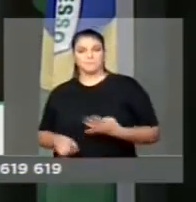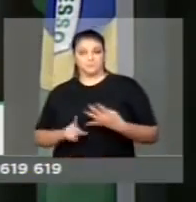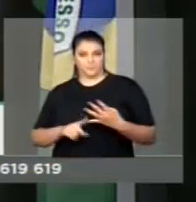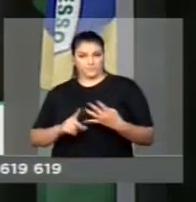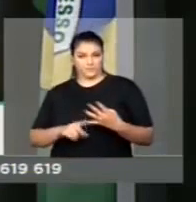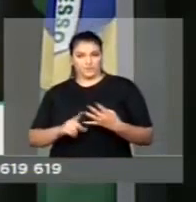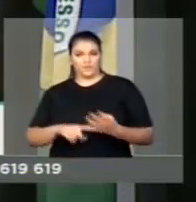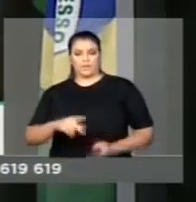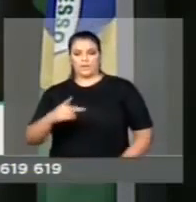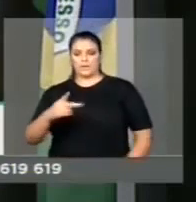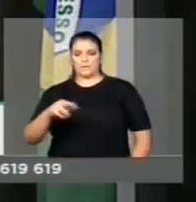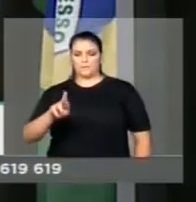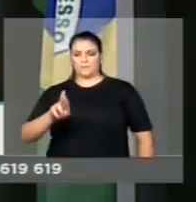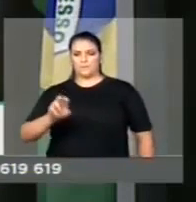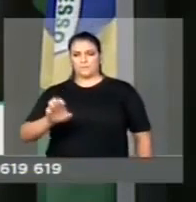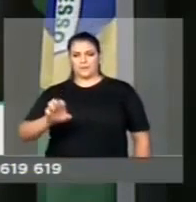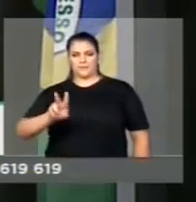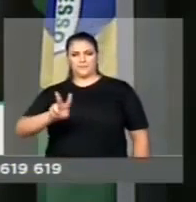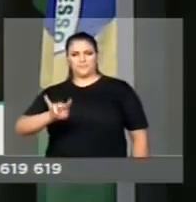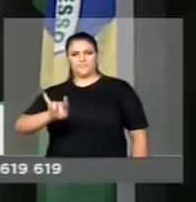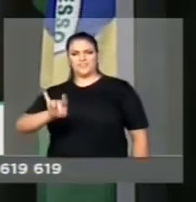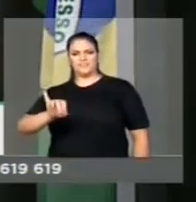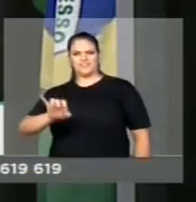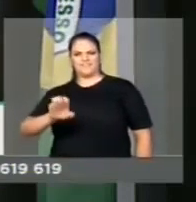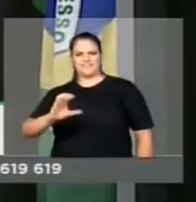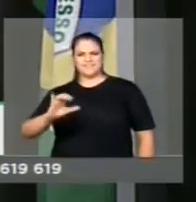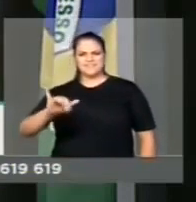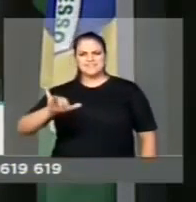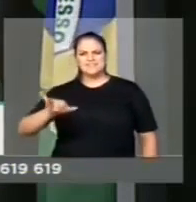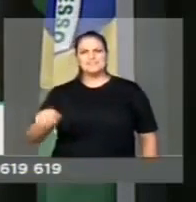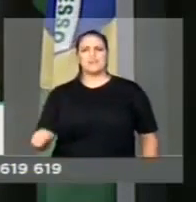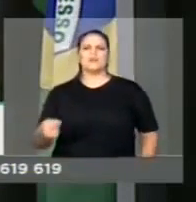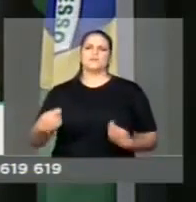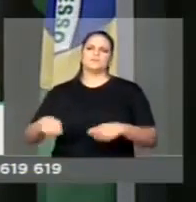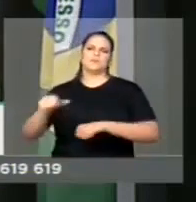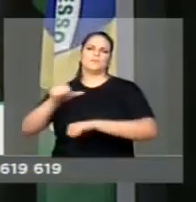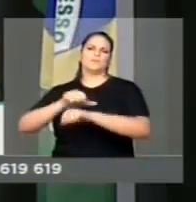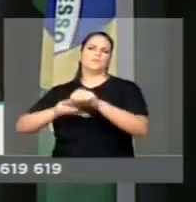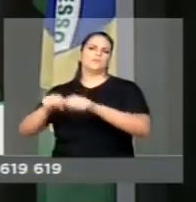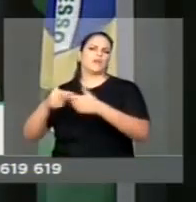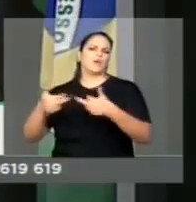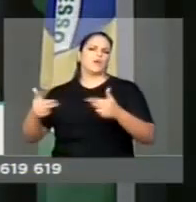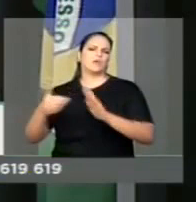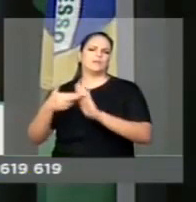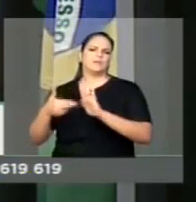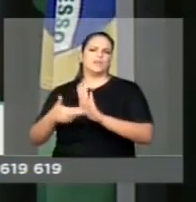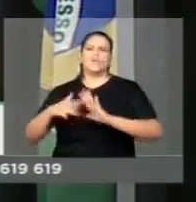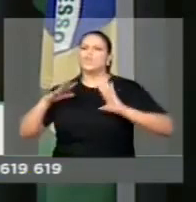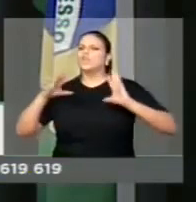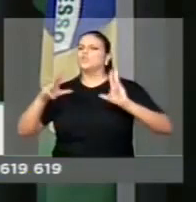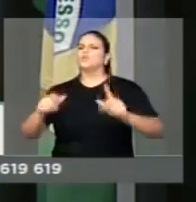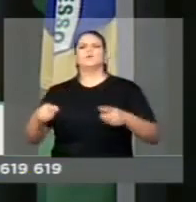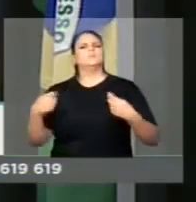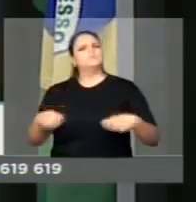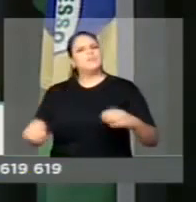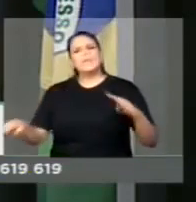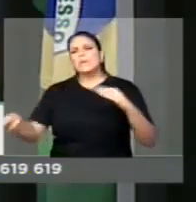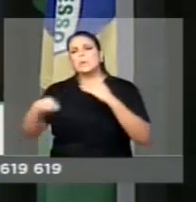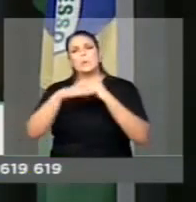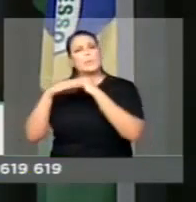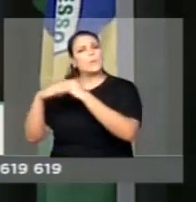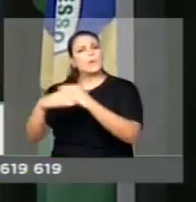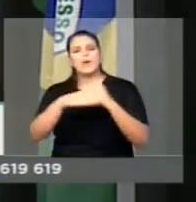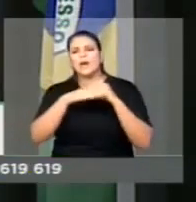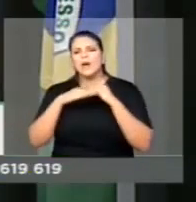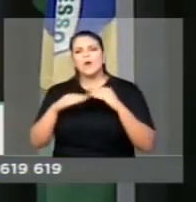precisa adotar um sistema único para todos, público e privado, além da previdência privada para quem ganha acima de 10